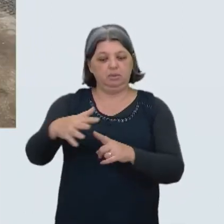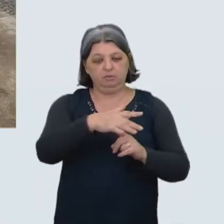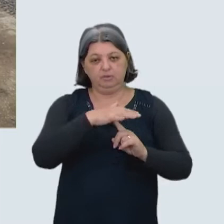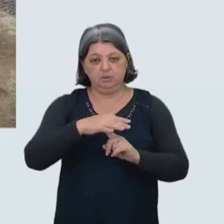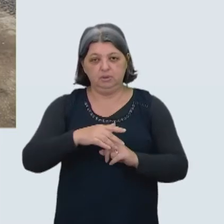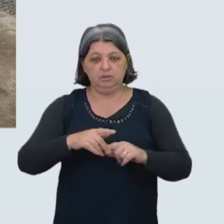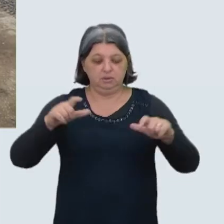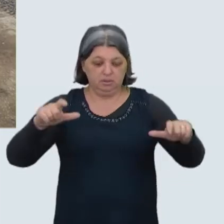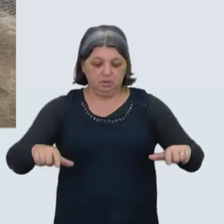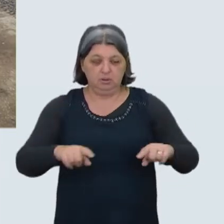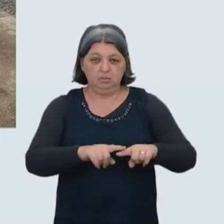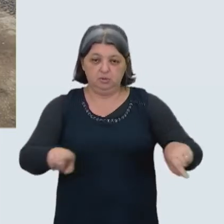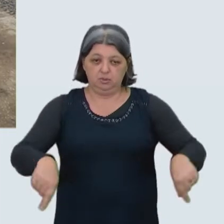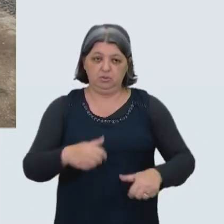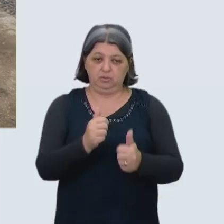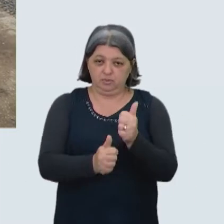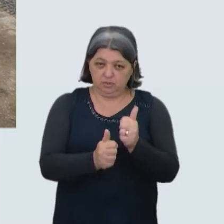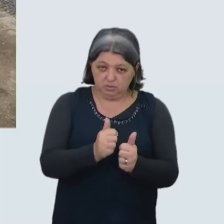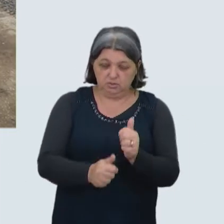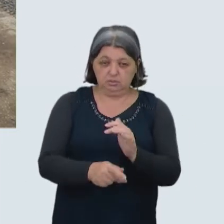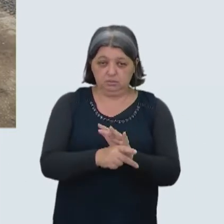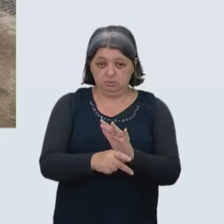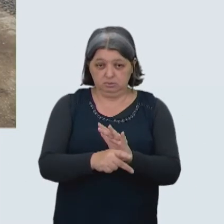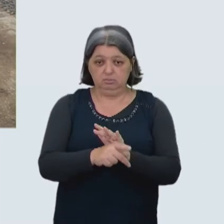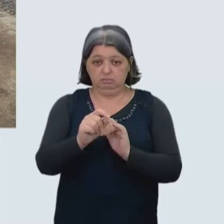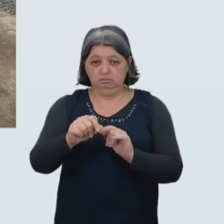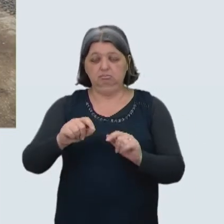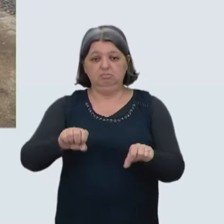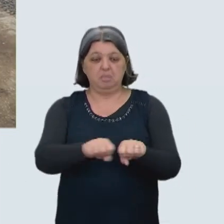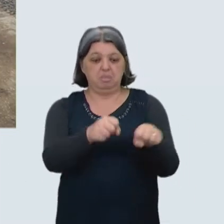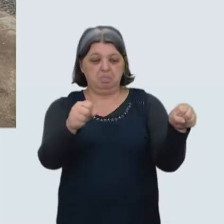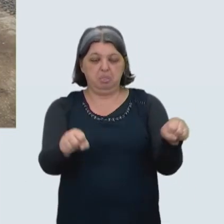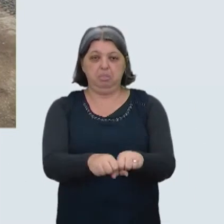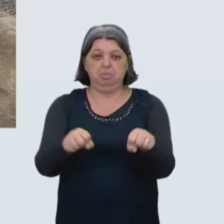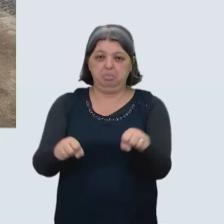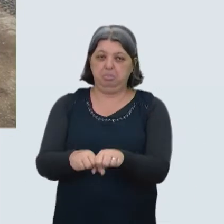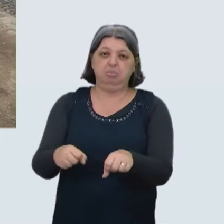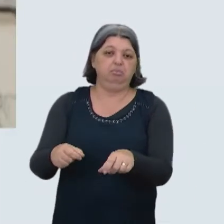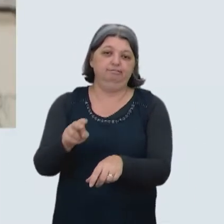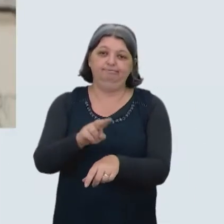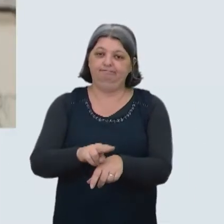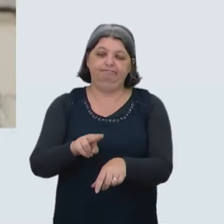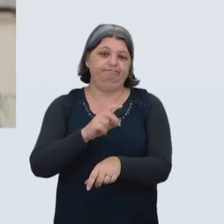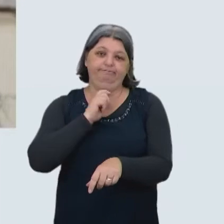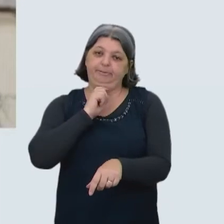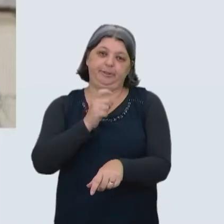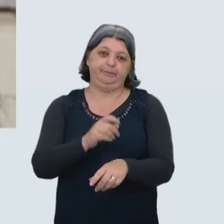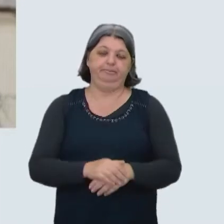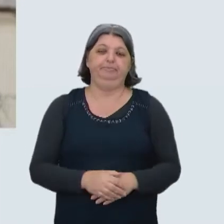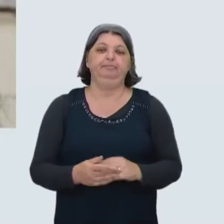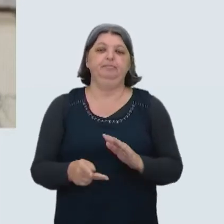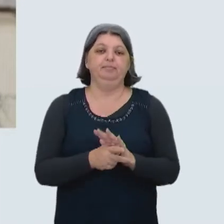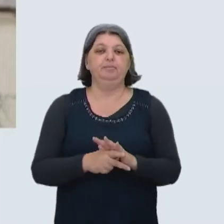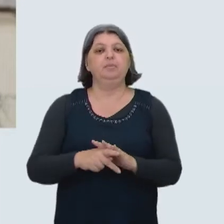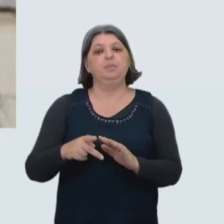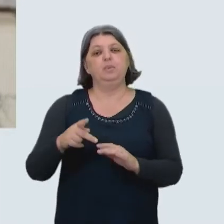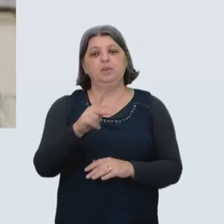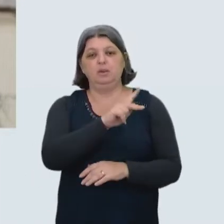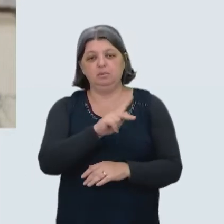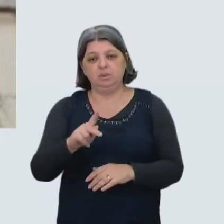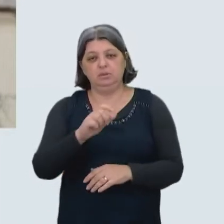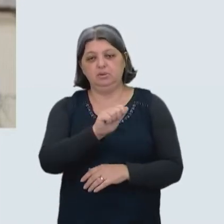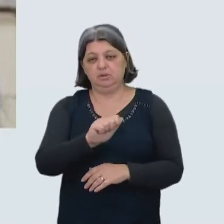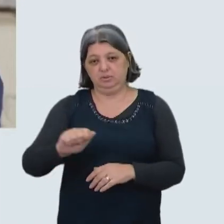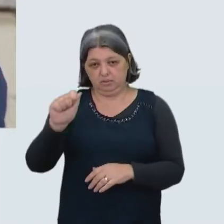de futebol da entrada da rua Horácio Picorelli estão quebrados e sem utilização. O presidente da Associação de Moradores do Morro